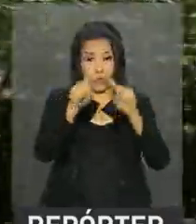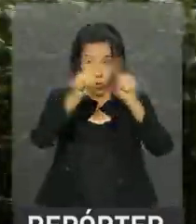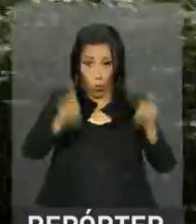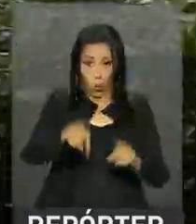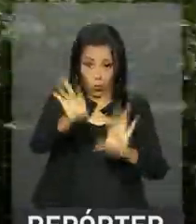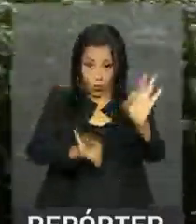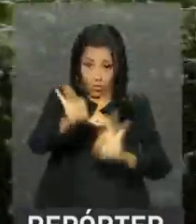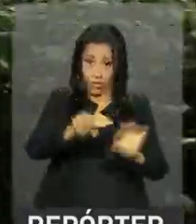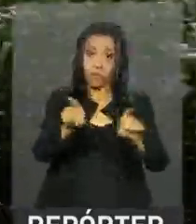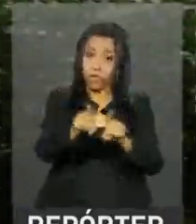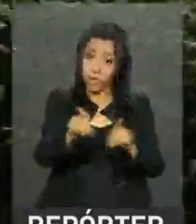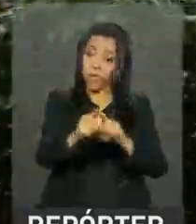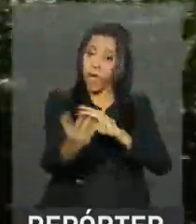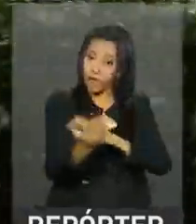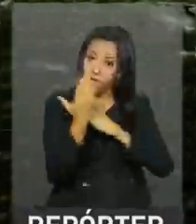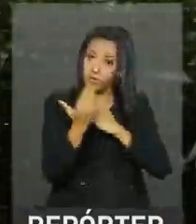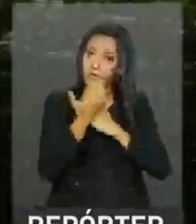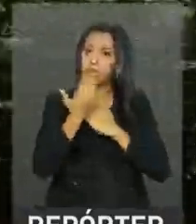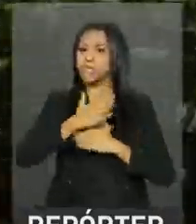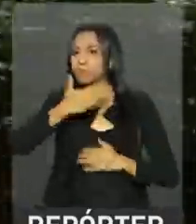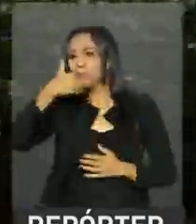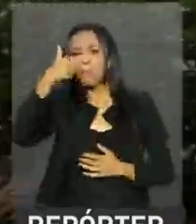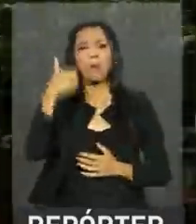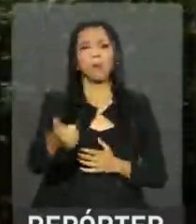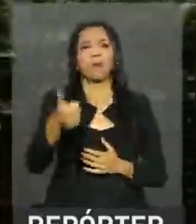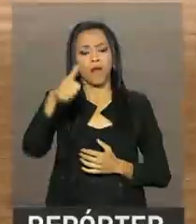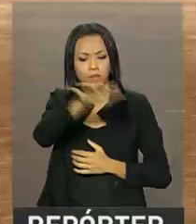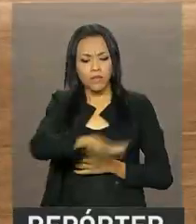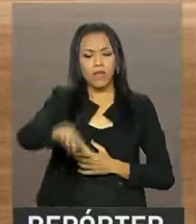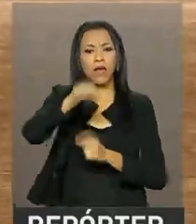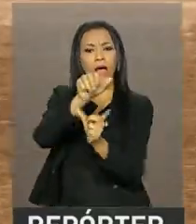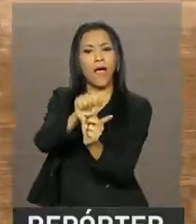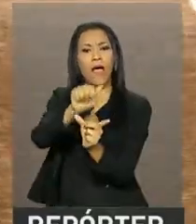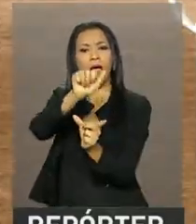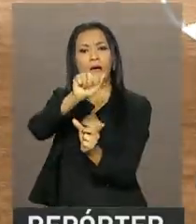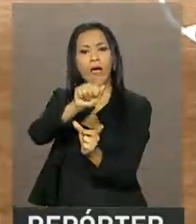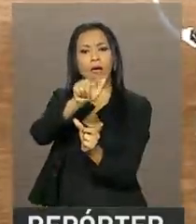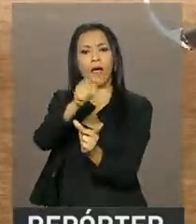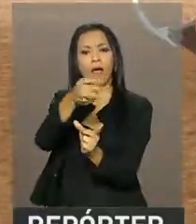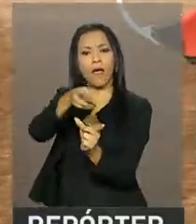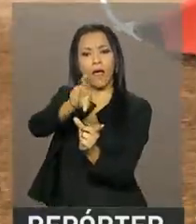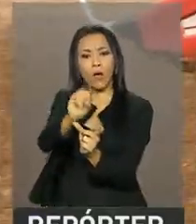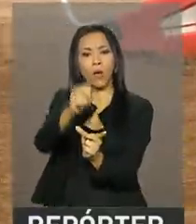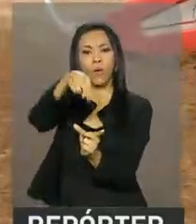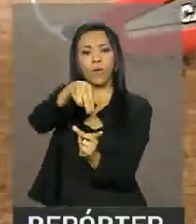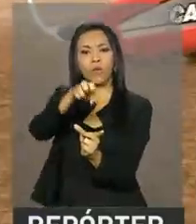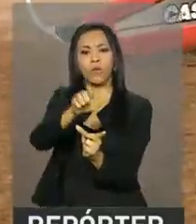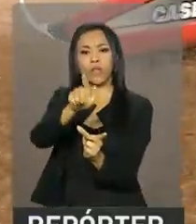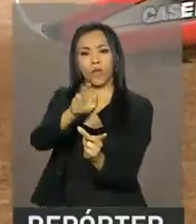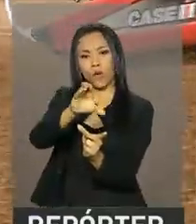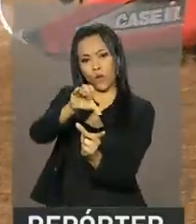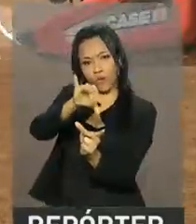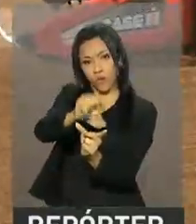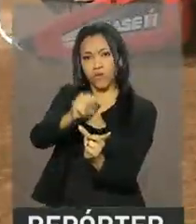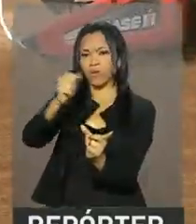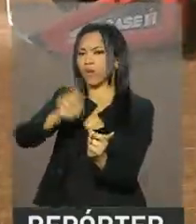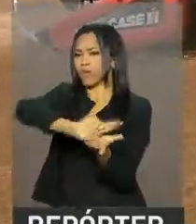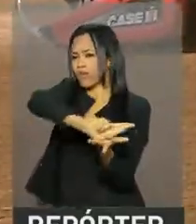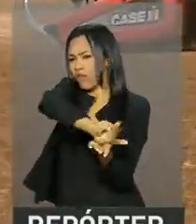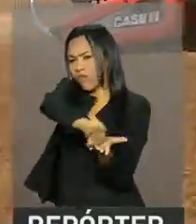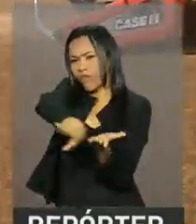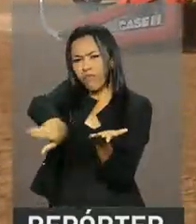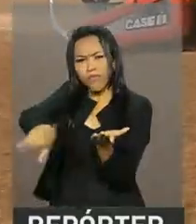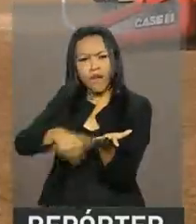contribuir para resultados ainda melhores. O agronegócio responde por mais de 20% de todos os bens e